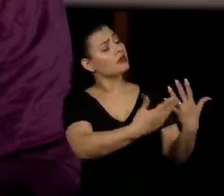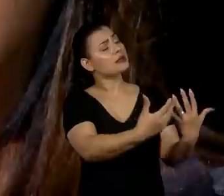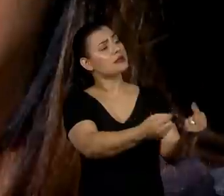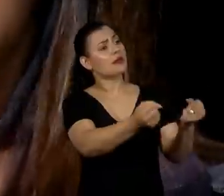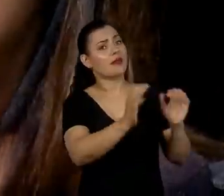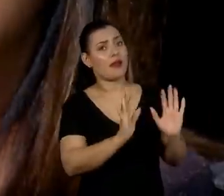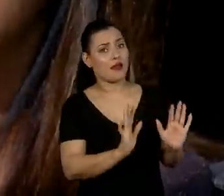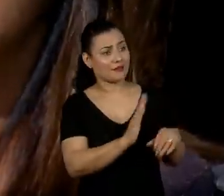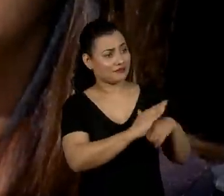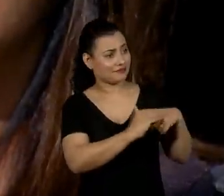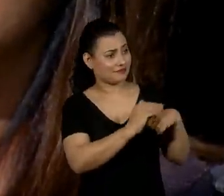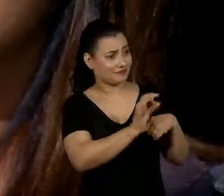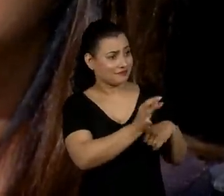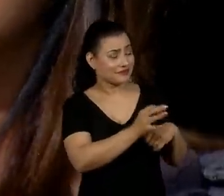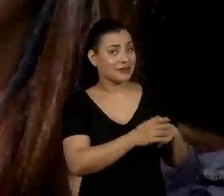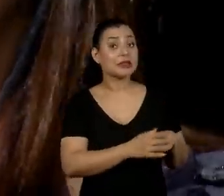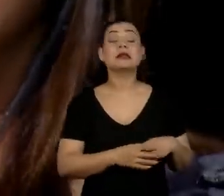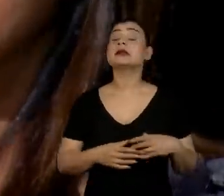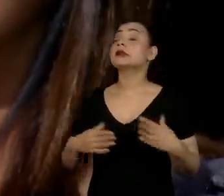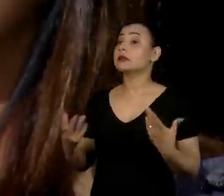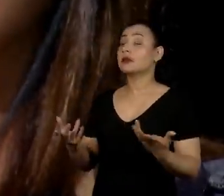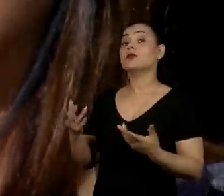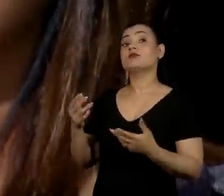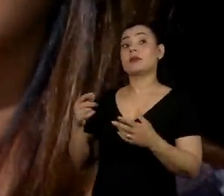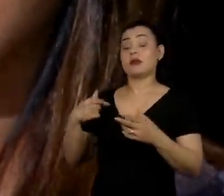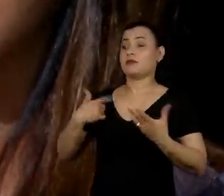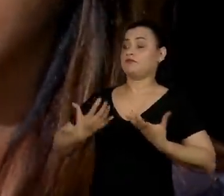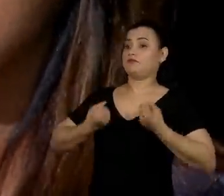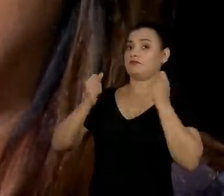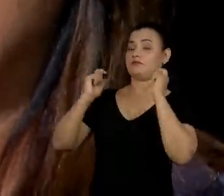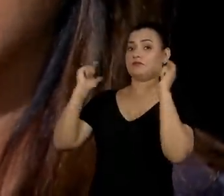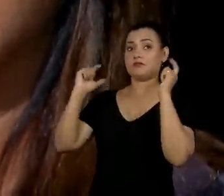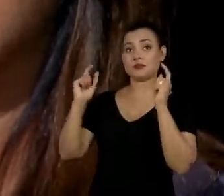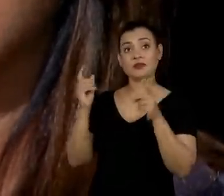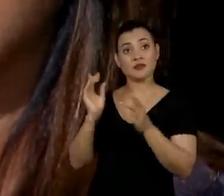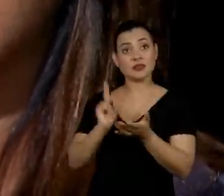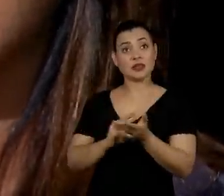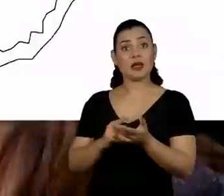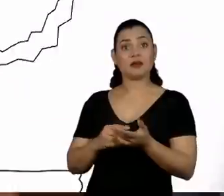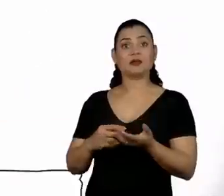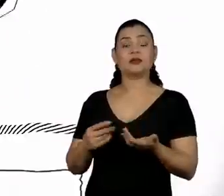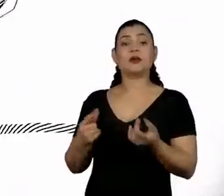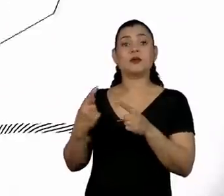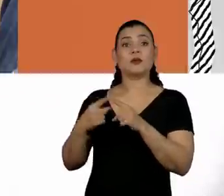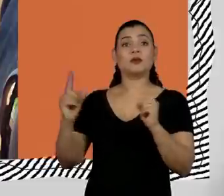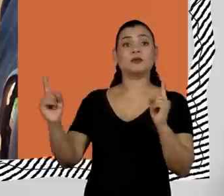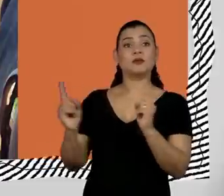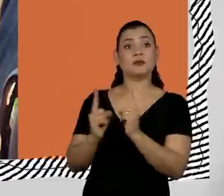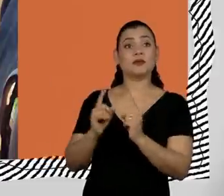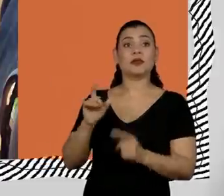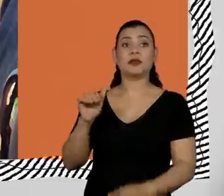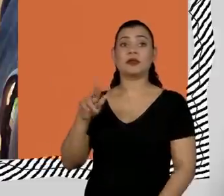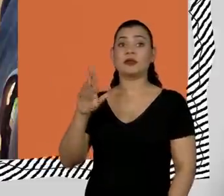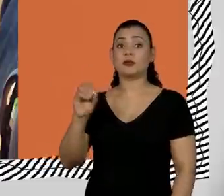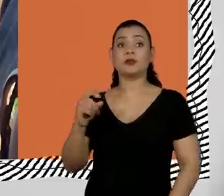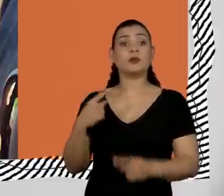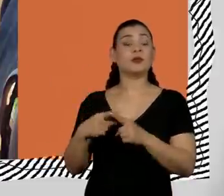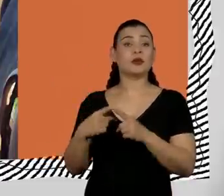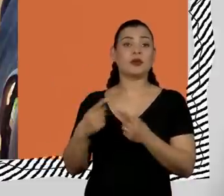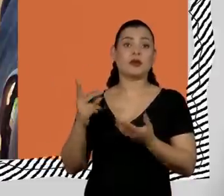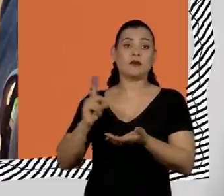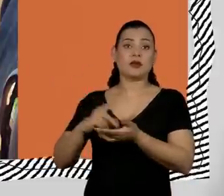né e foi muito assim inesperado né esse encontro com langoni porque ele